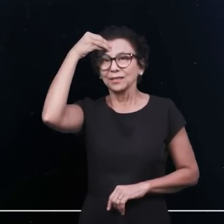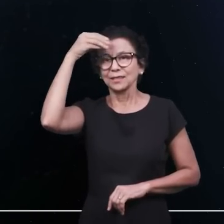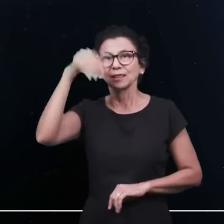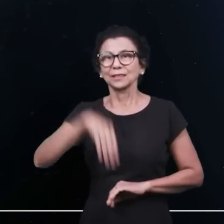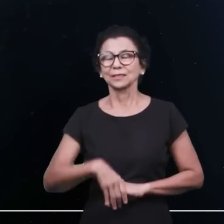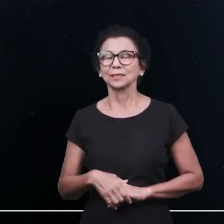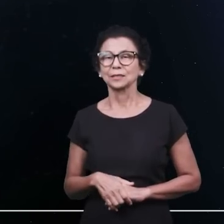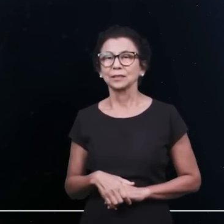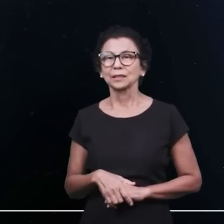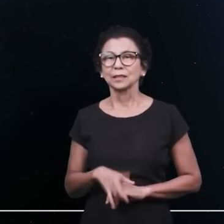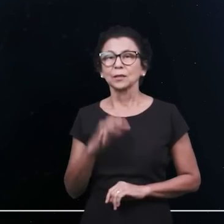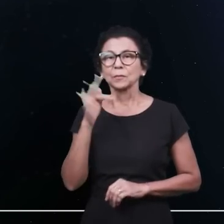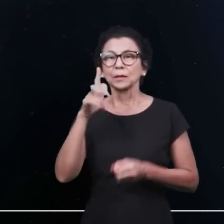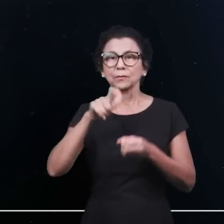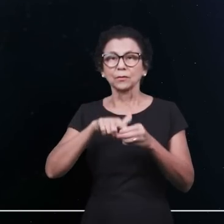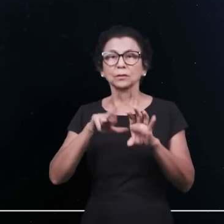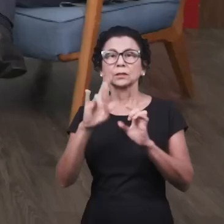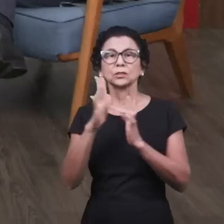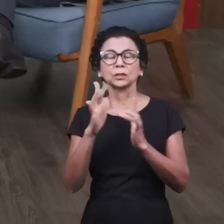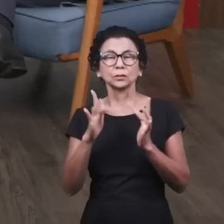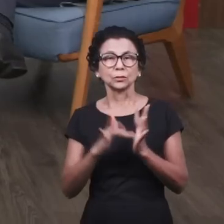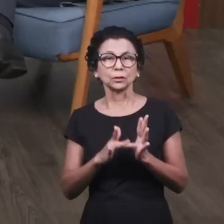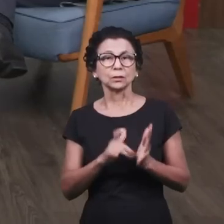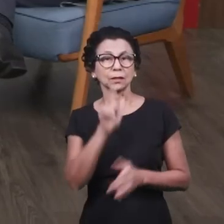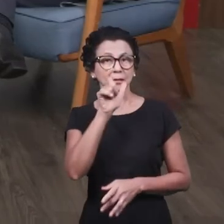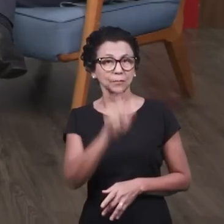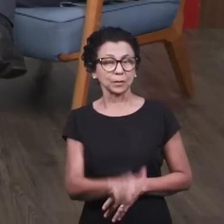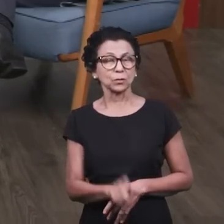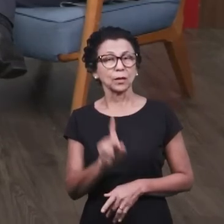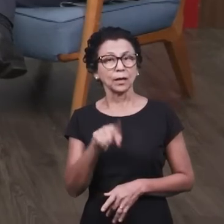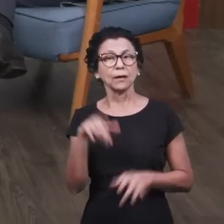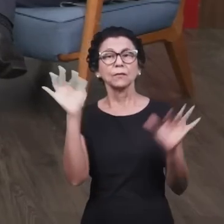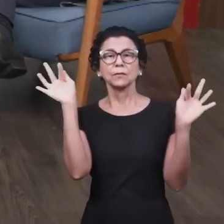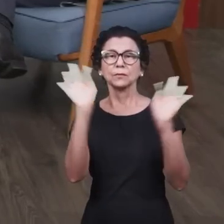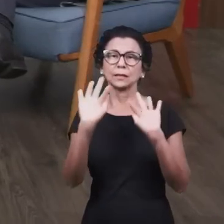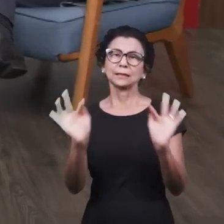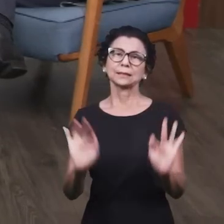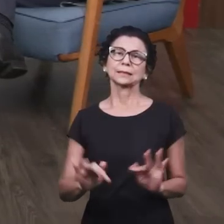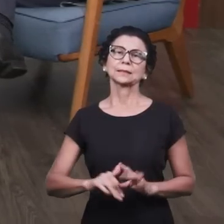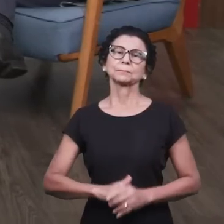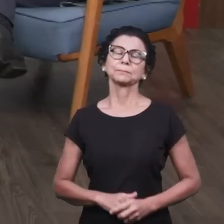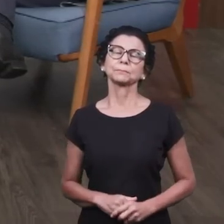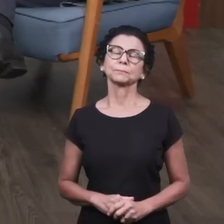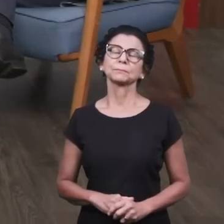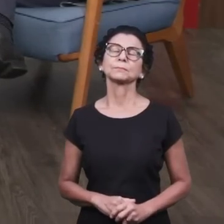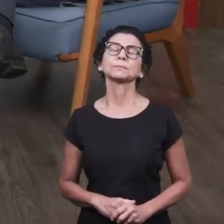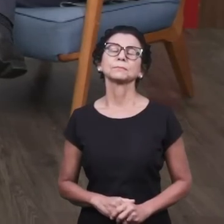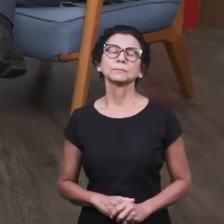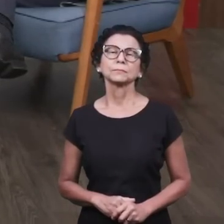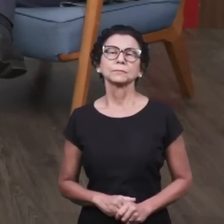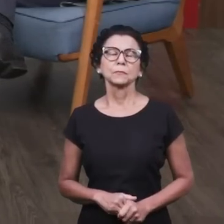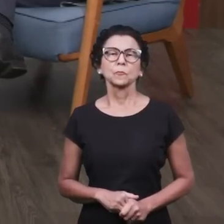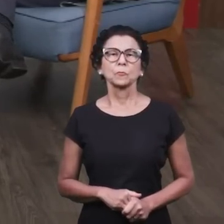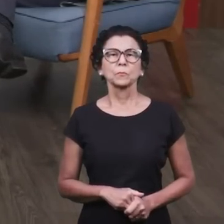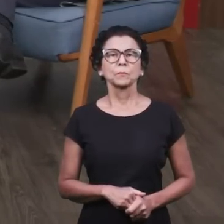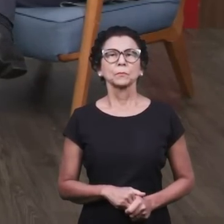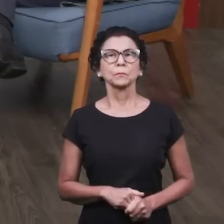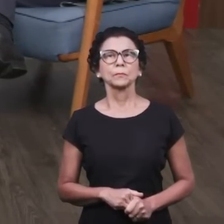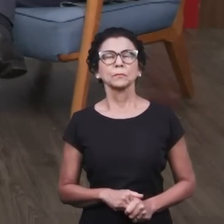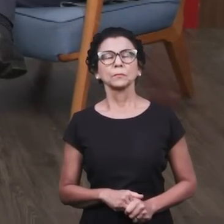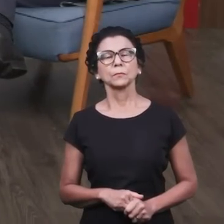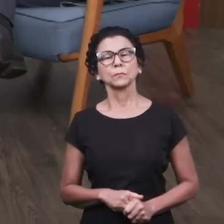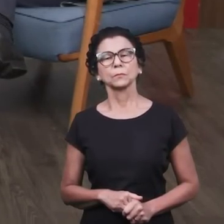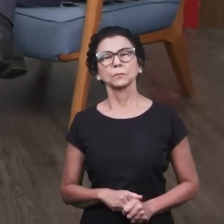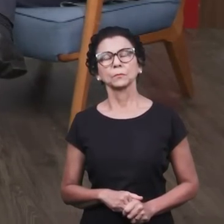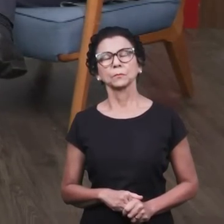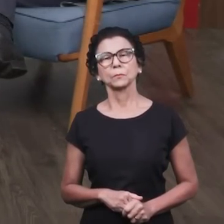escritas, porque o tempo está próximo. Então, o texto ele mostra o resultado na